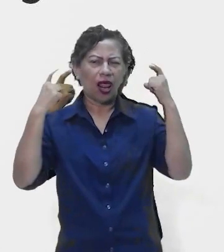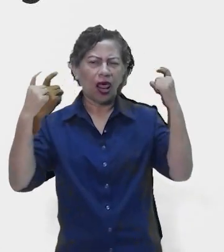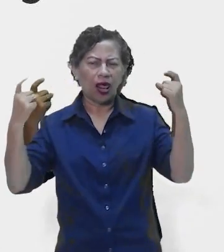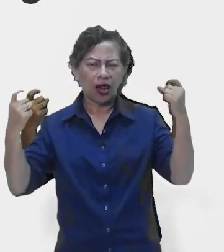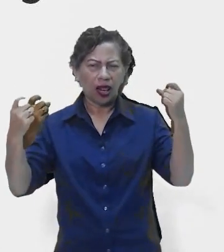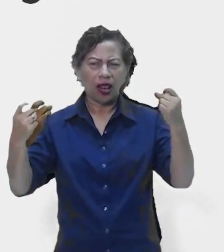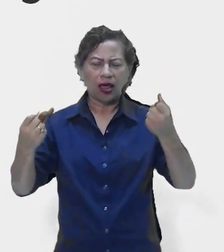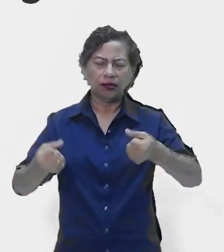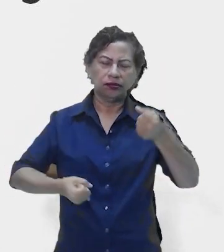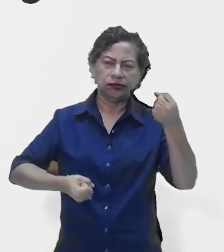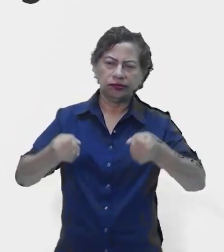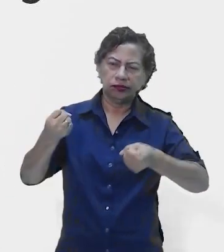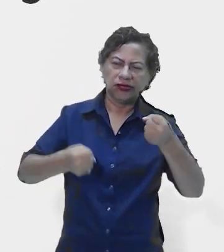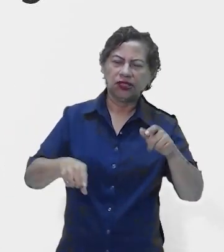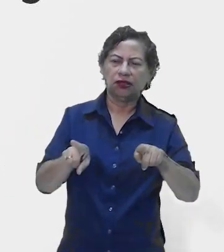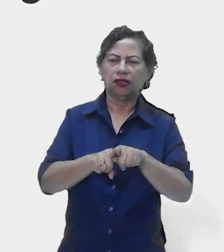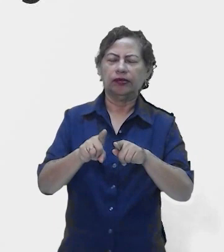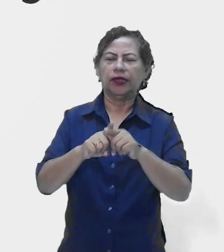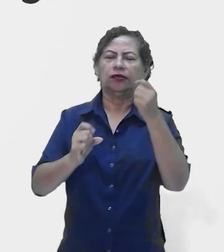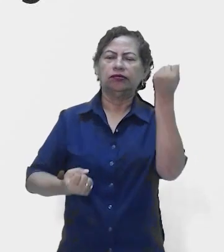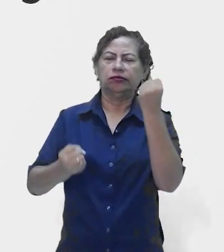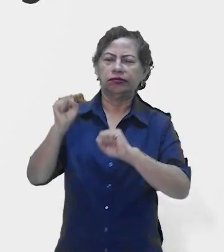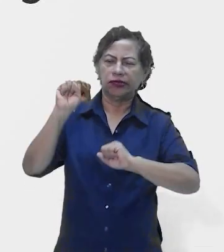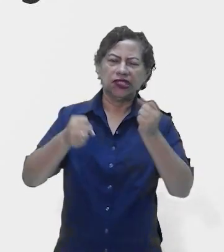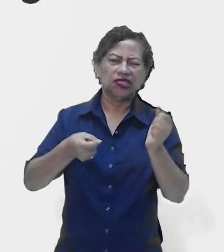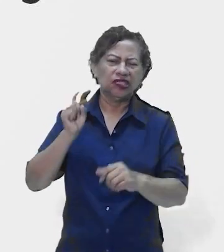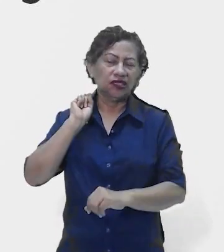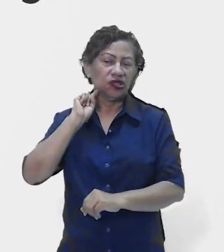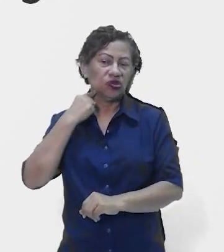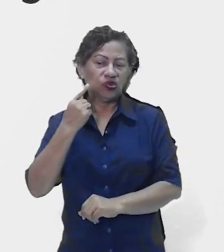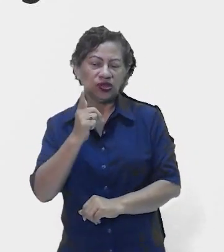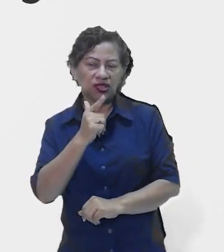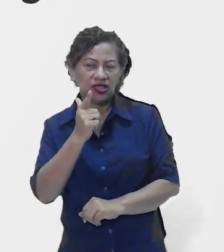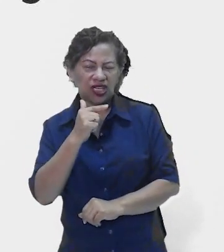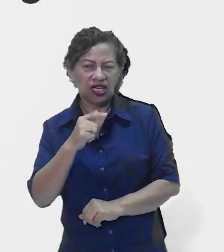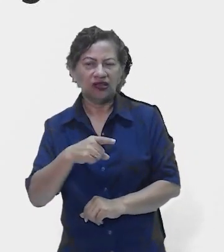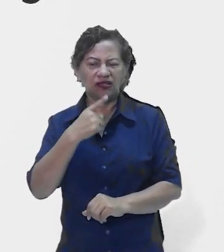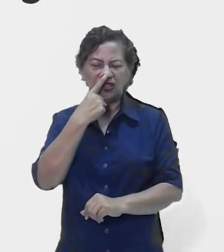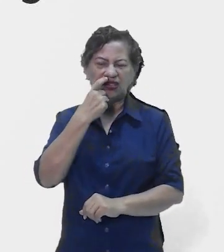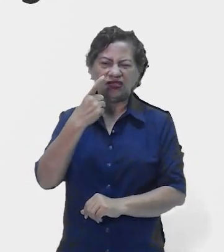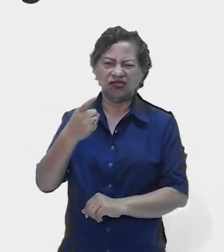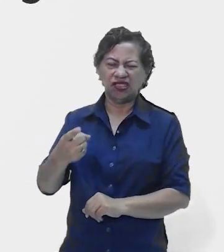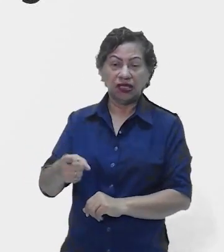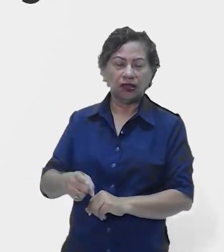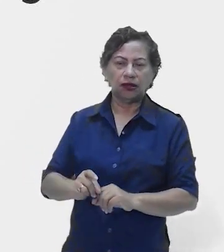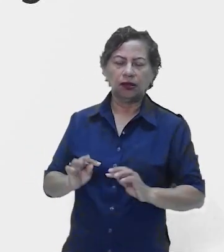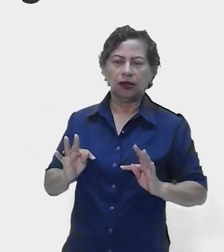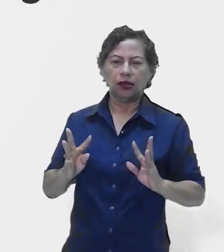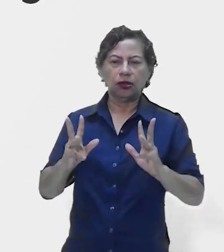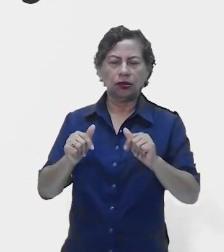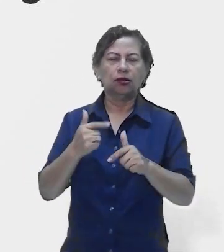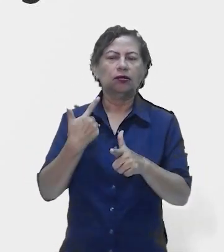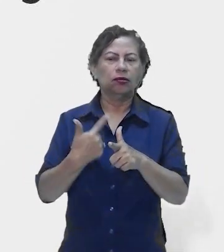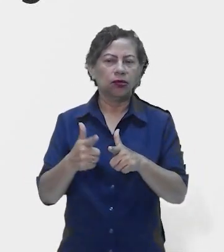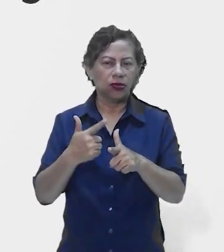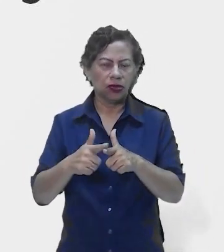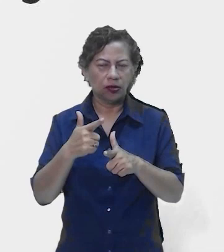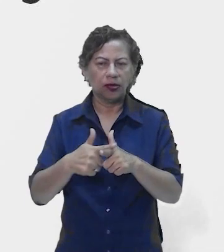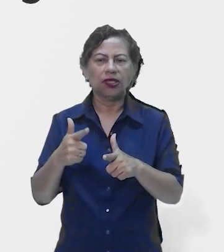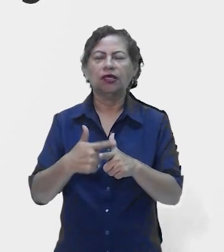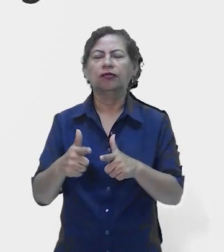atividade industrial, certo? A poluição de rios, lagos, igarapés, tudo isso são problemas